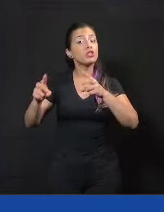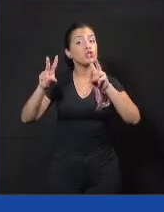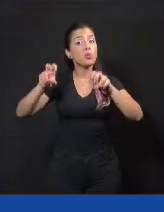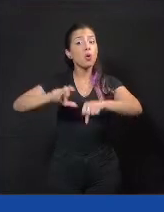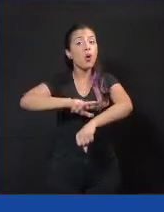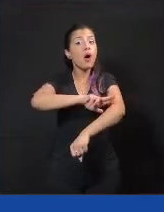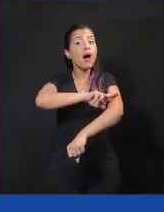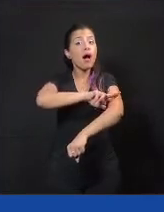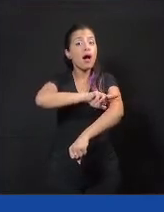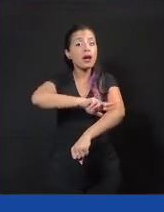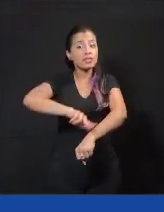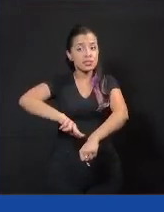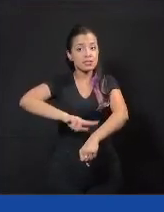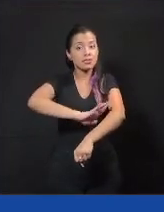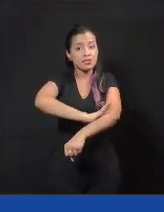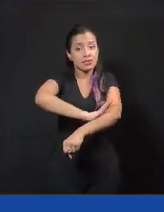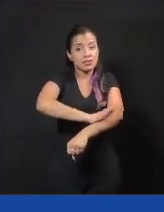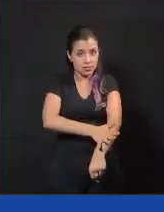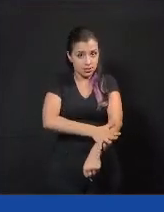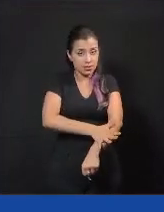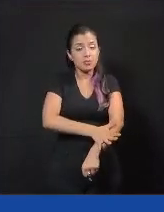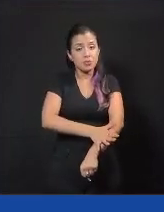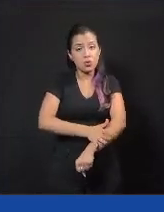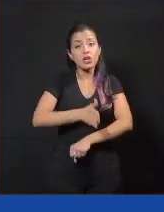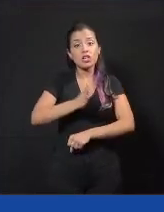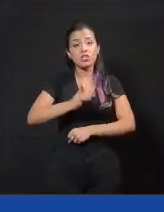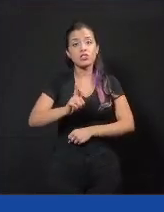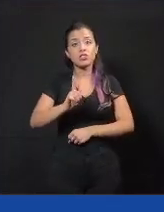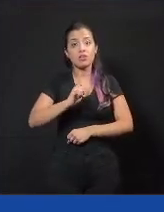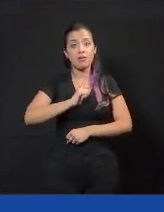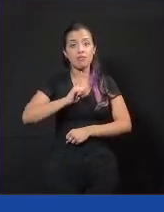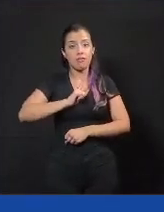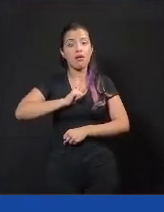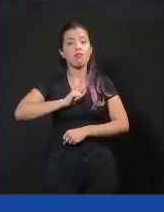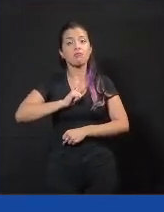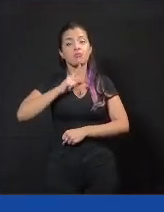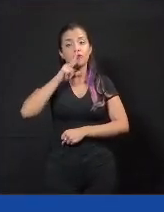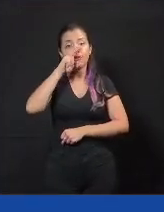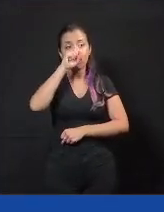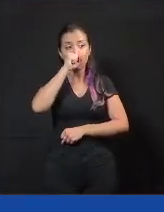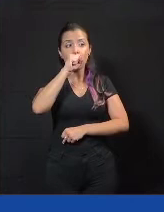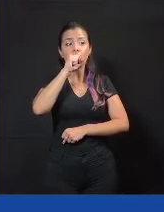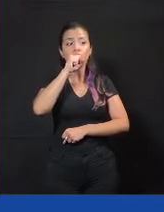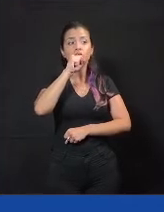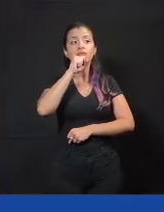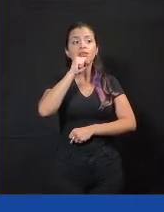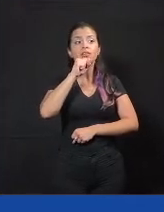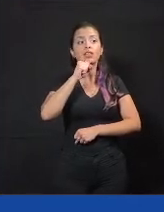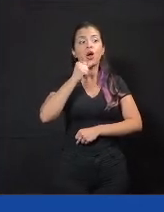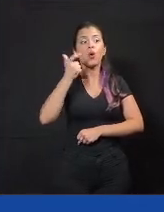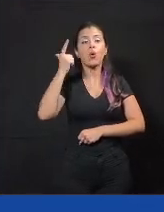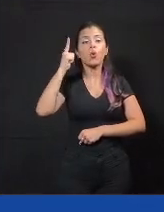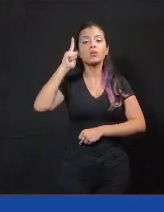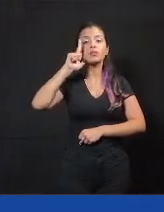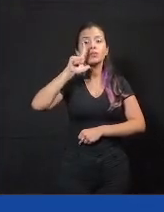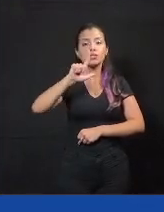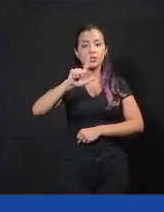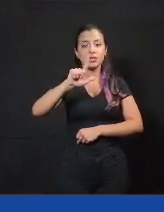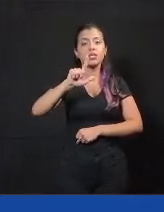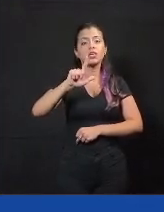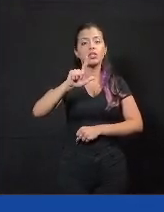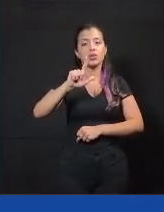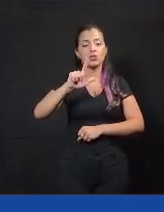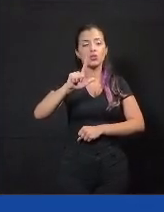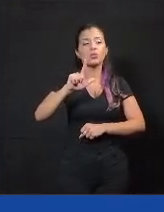estrutural já se encontra profundamente enraizado e tem conseguido conquistar, né, a opinião